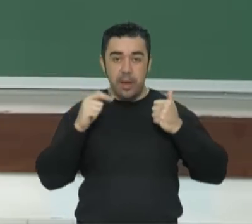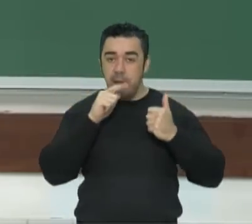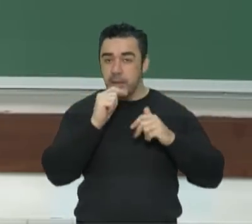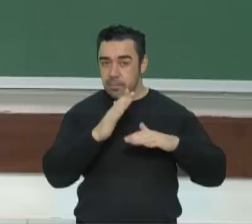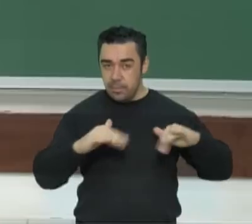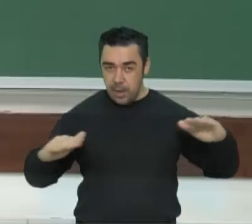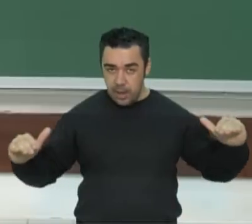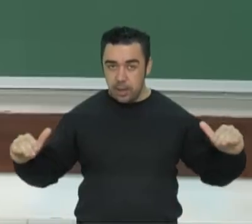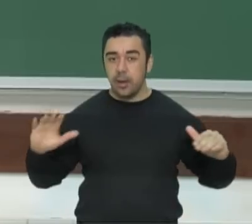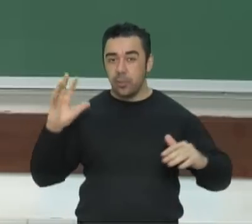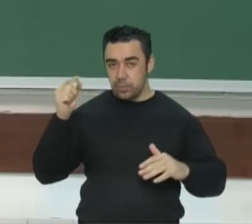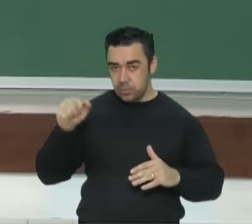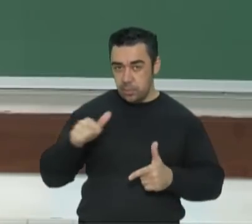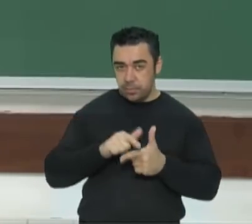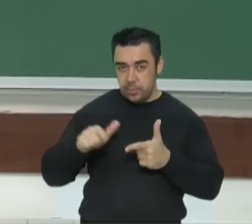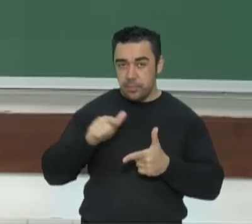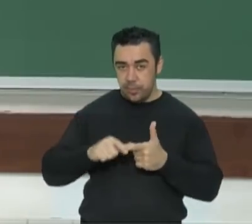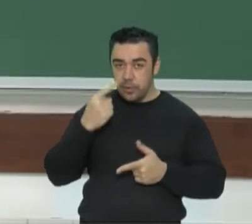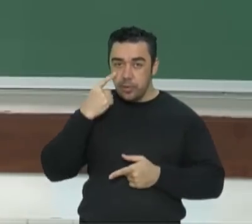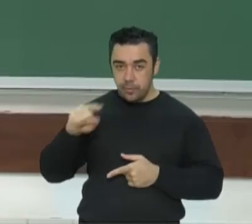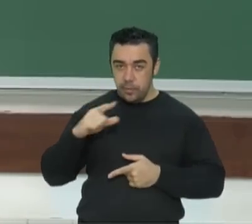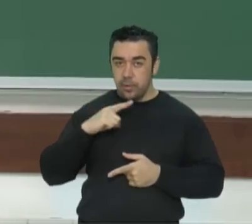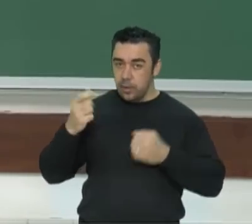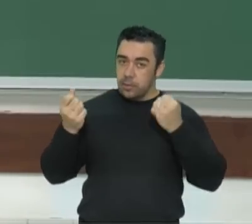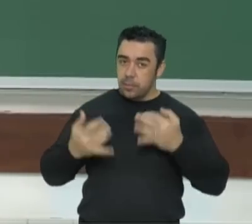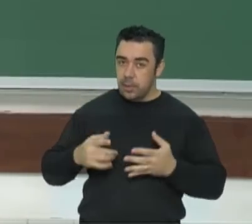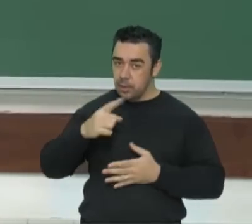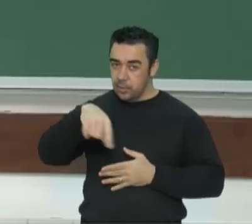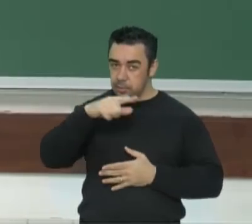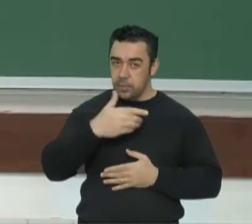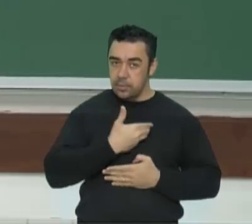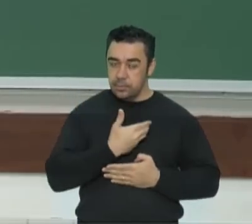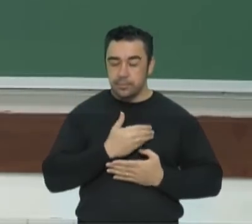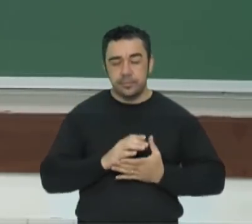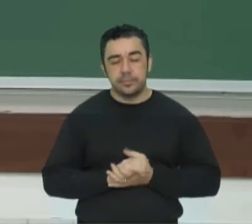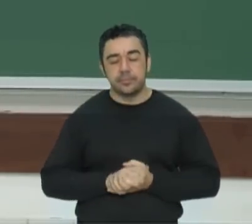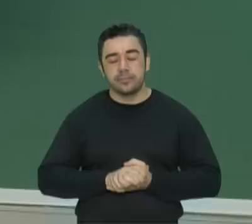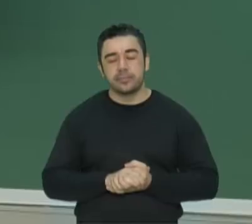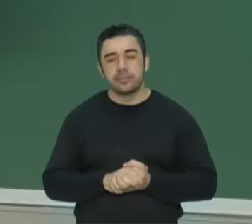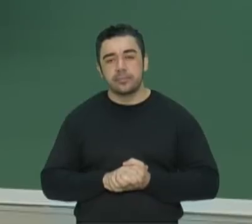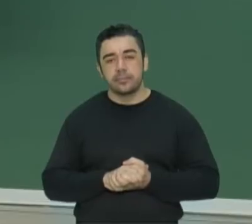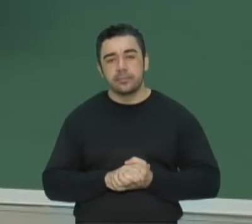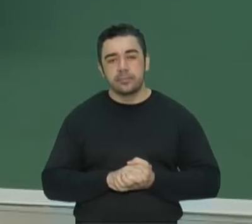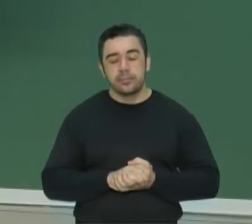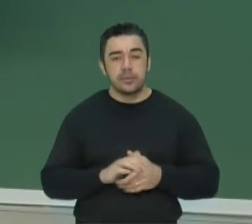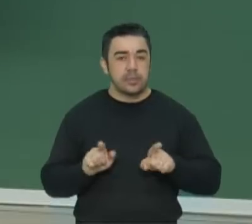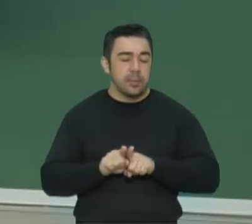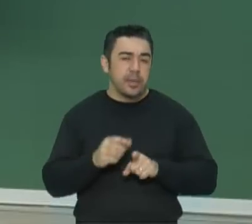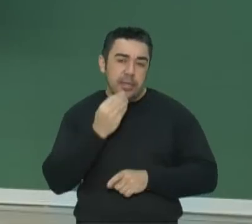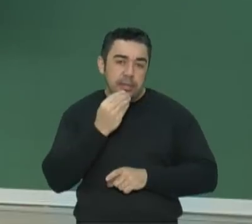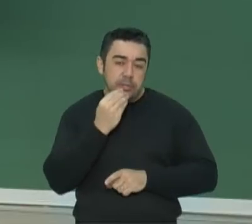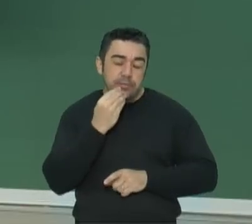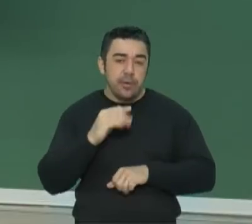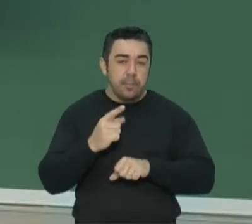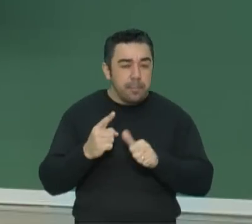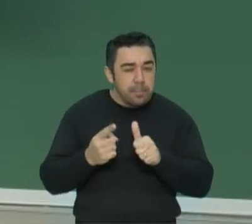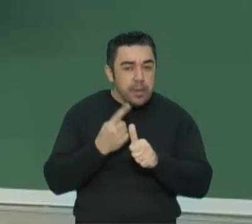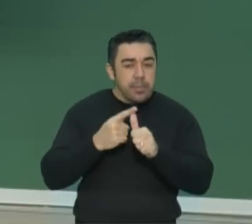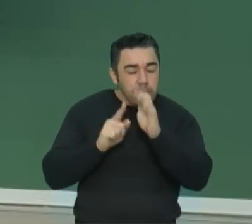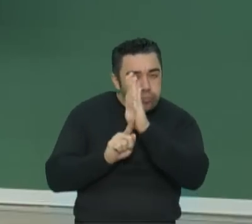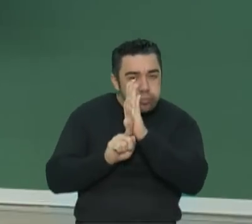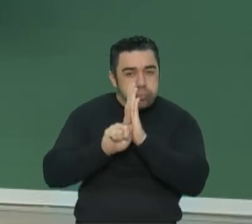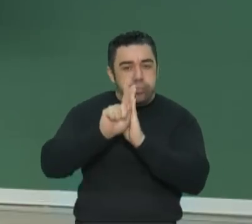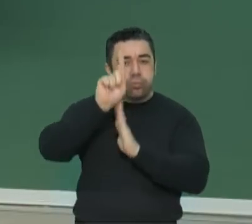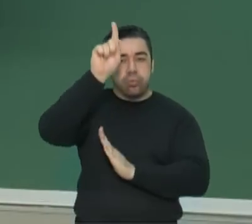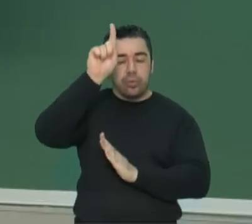marítima. Isso, agora você já tem um pouco mais para explicar para os amigos aí, ó. Ei, corrida espacial, outra face